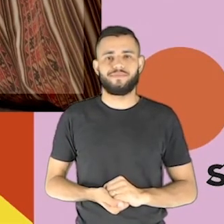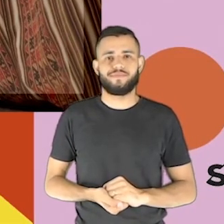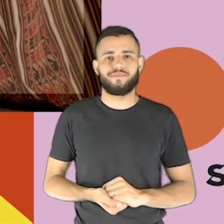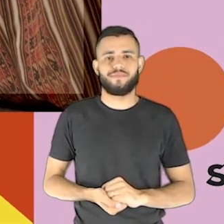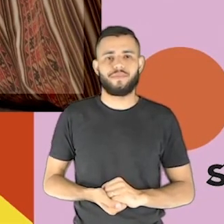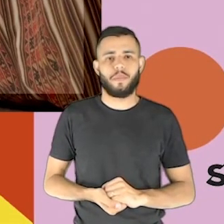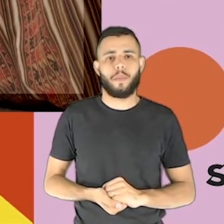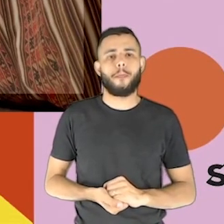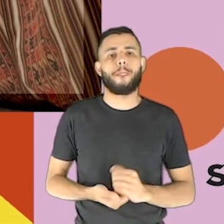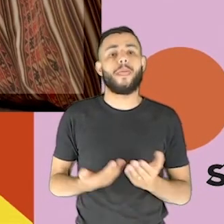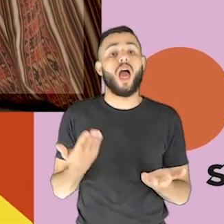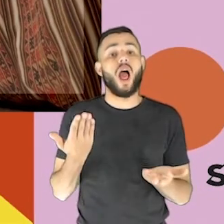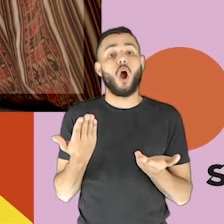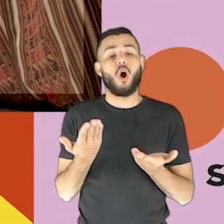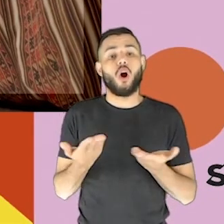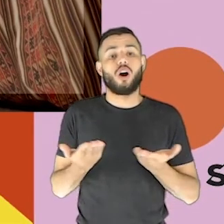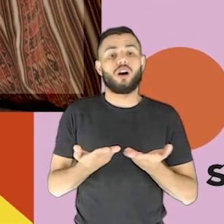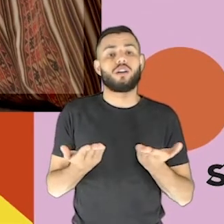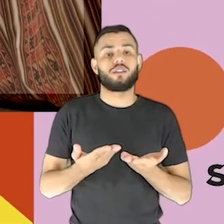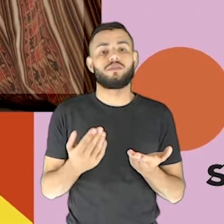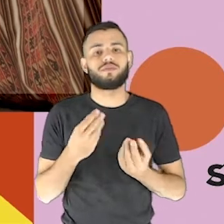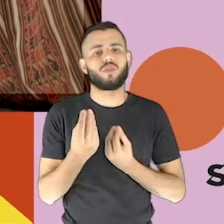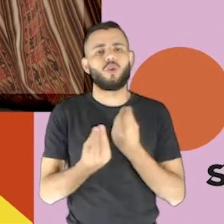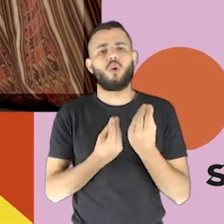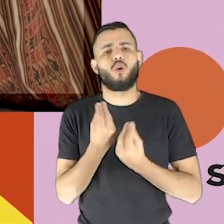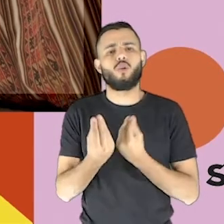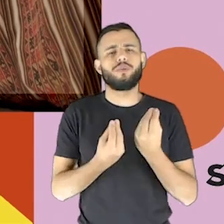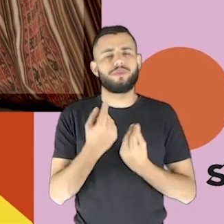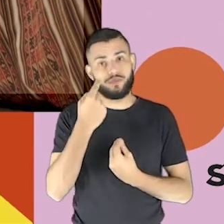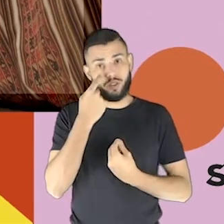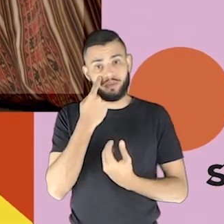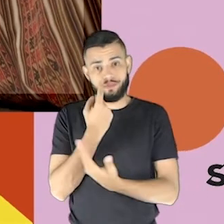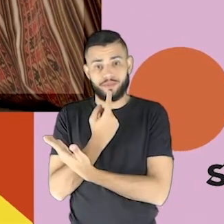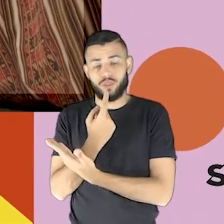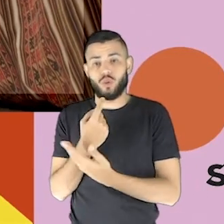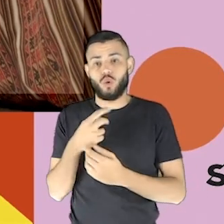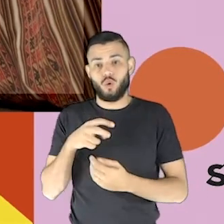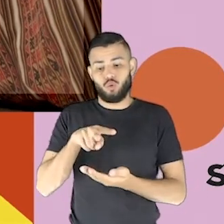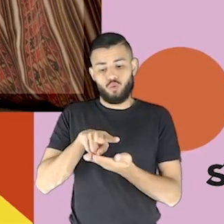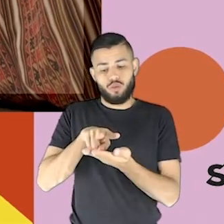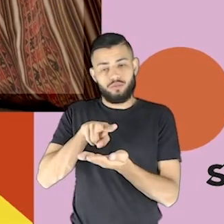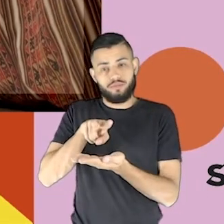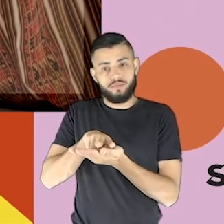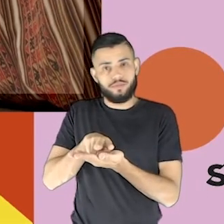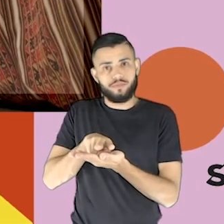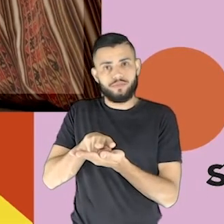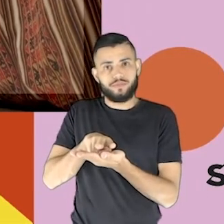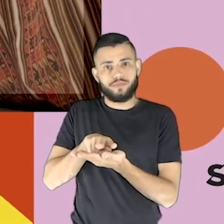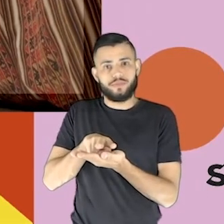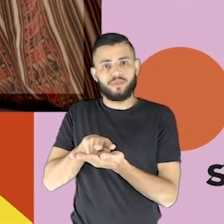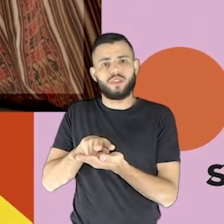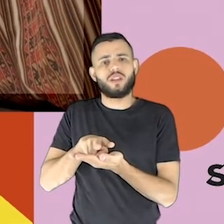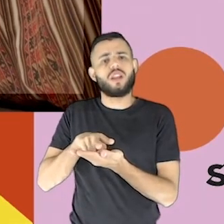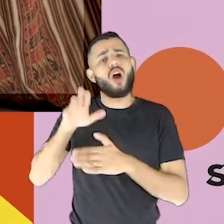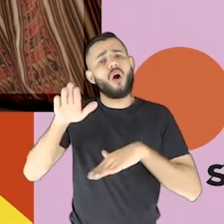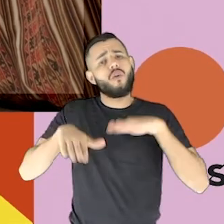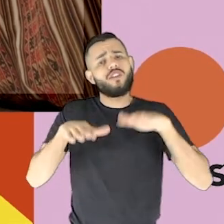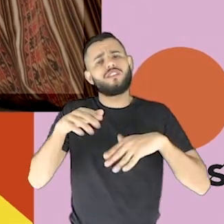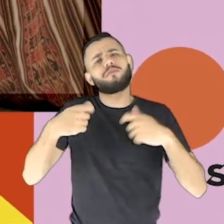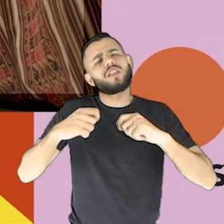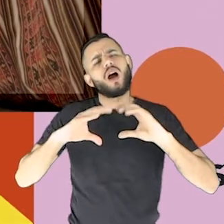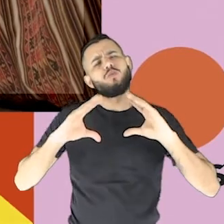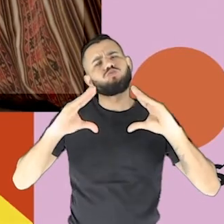Vamos passar as pernas lá para trás e ficar em quatro apoios. Nós vamos trabalhar com o joelho no chão. Talvez você precise de uma